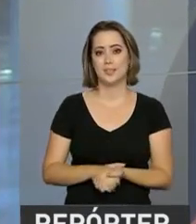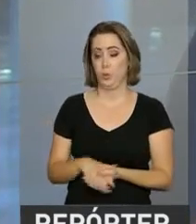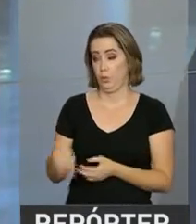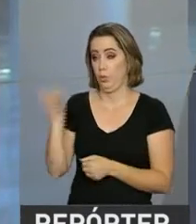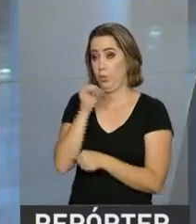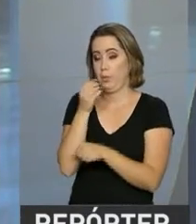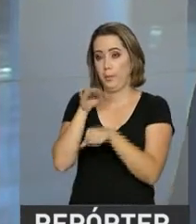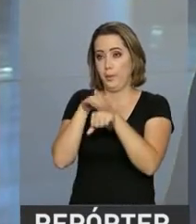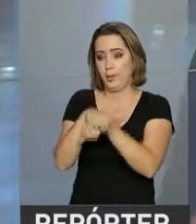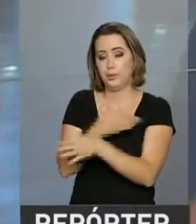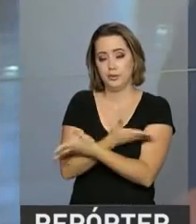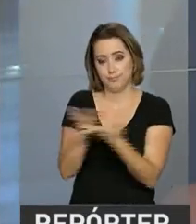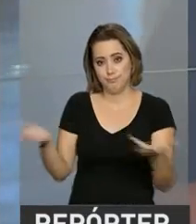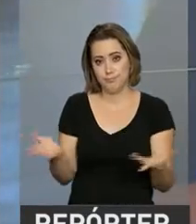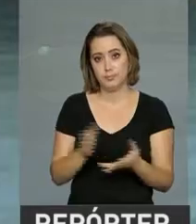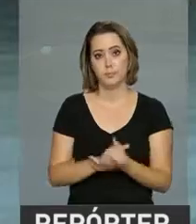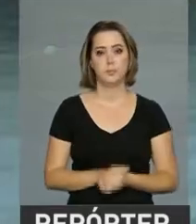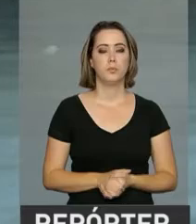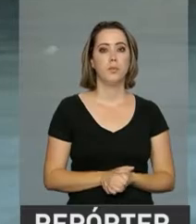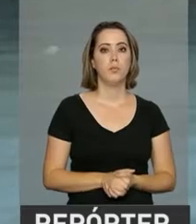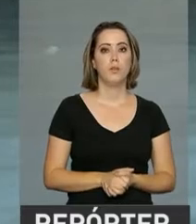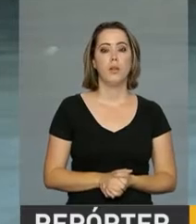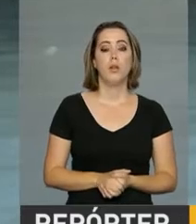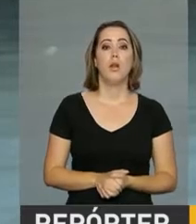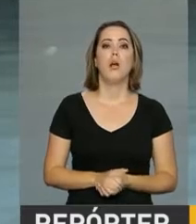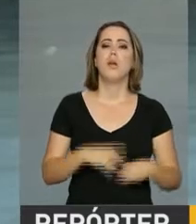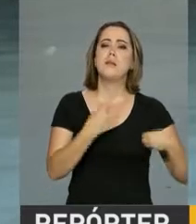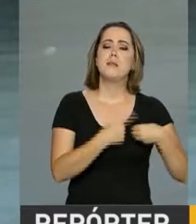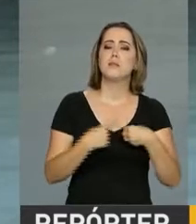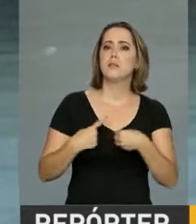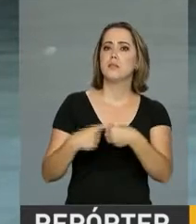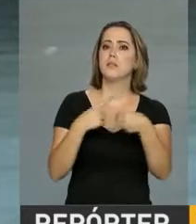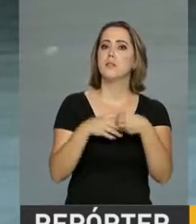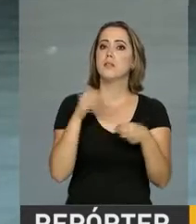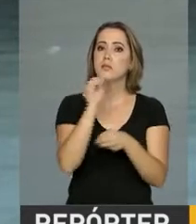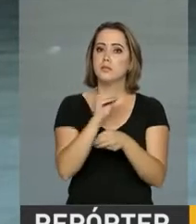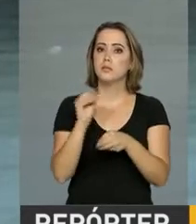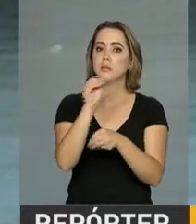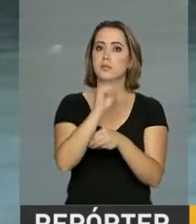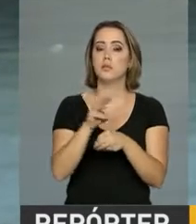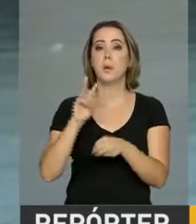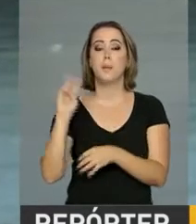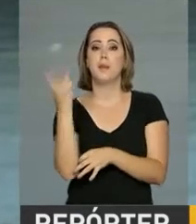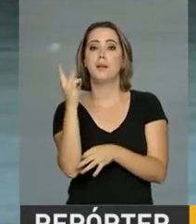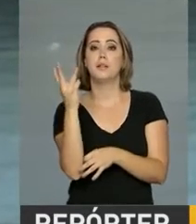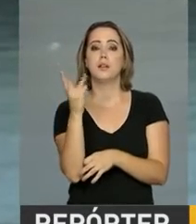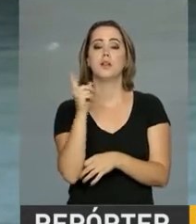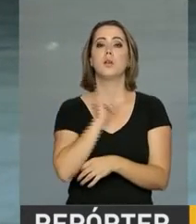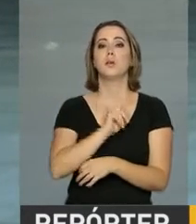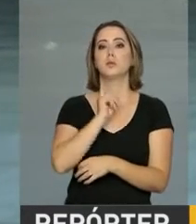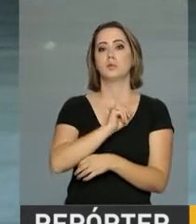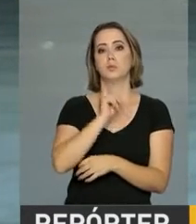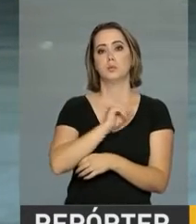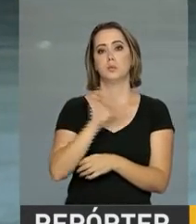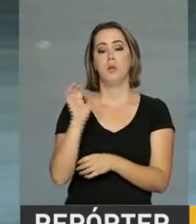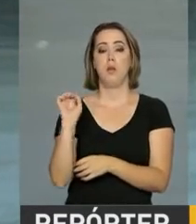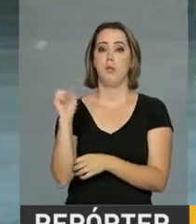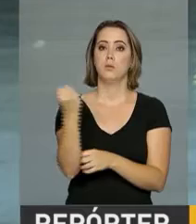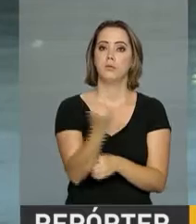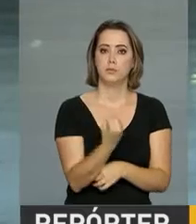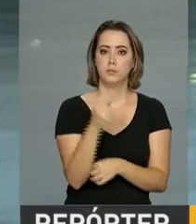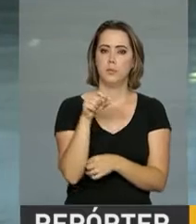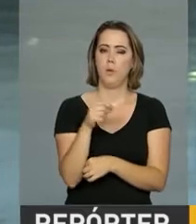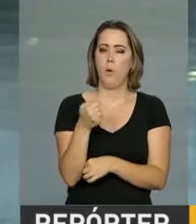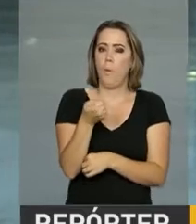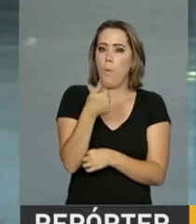ala roberto boa noite boa noite a todos os municípios que vão ser atendidos ficam no maranhão em minas gerais e em sergipe desses